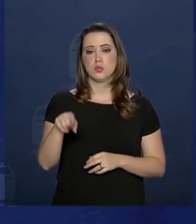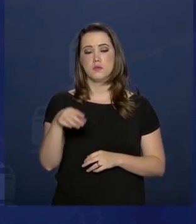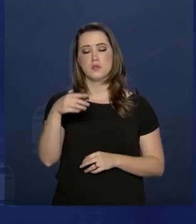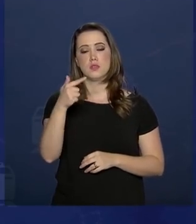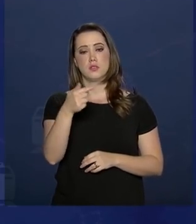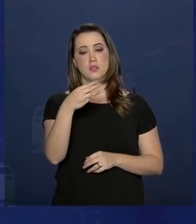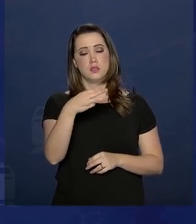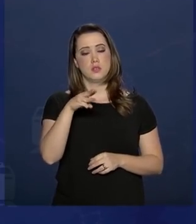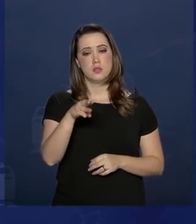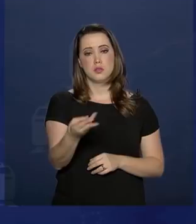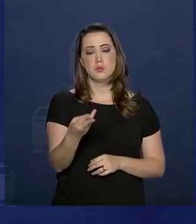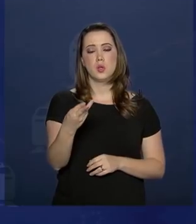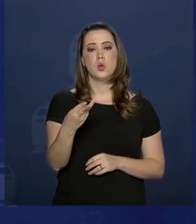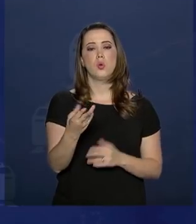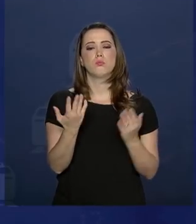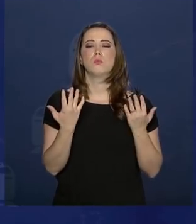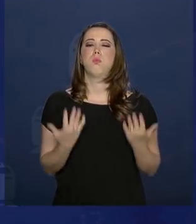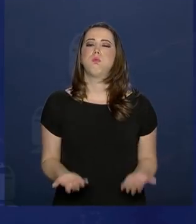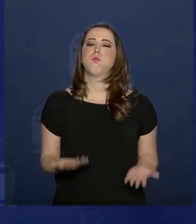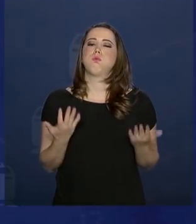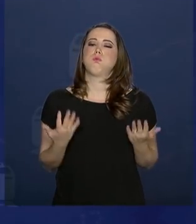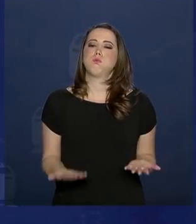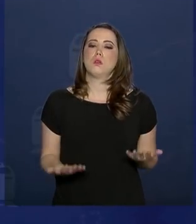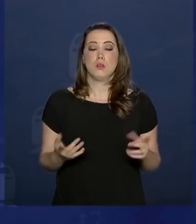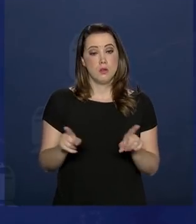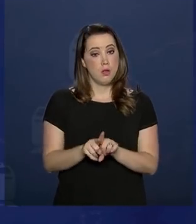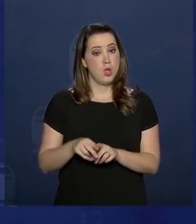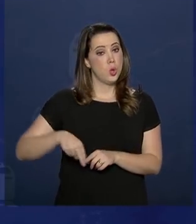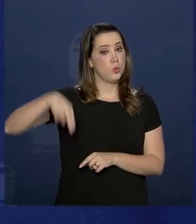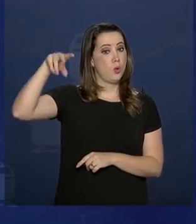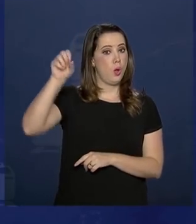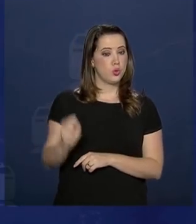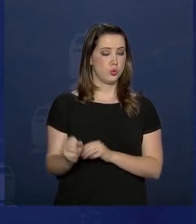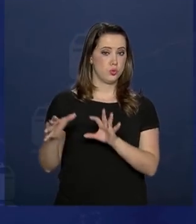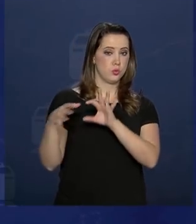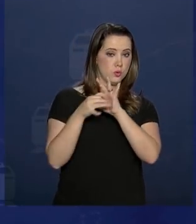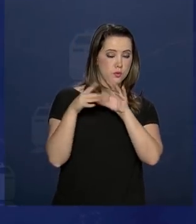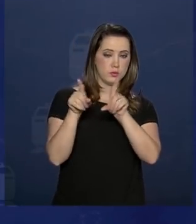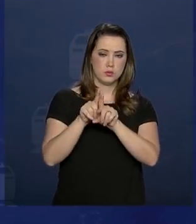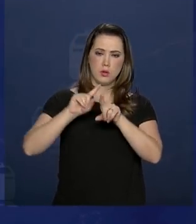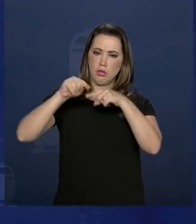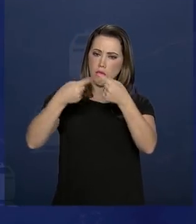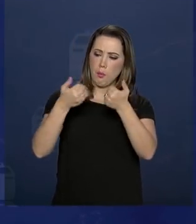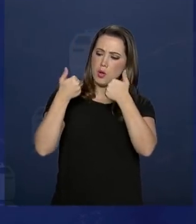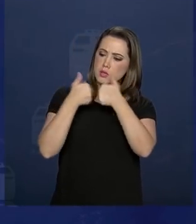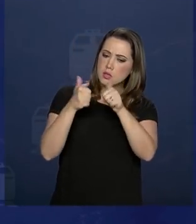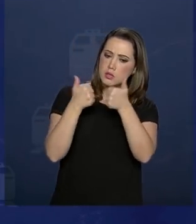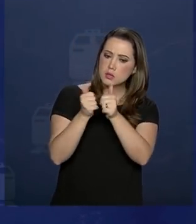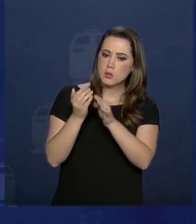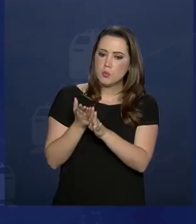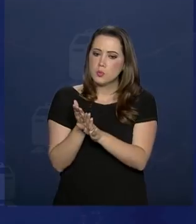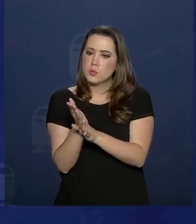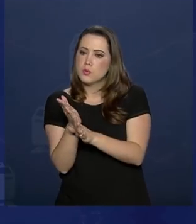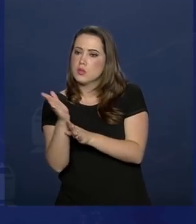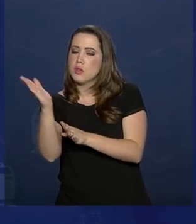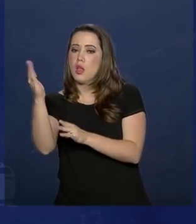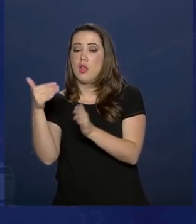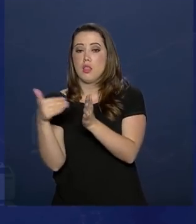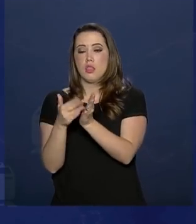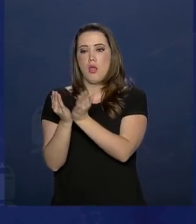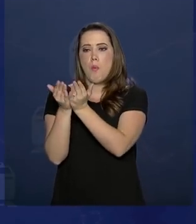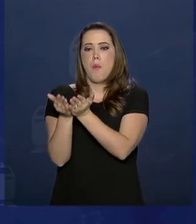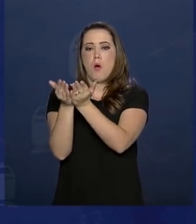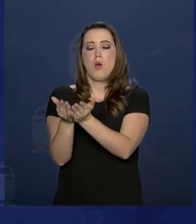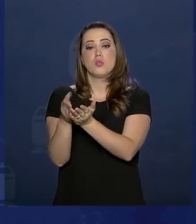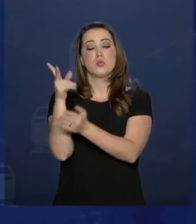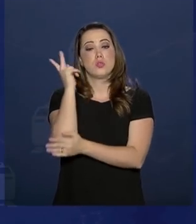de toneladas de carga. Com a Ferrovia Norte-Sul, a ideia é que a produção seja depois escoada pela malha rodoviária até os portos